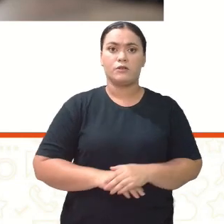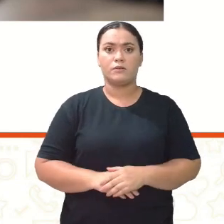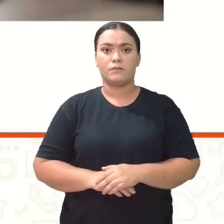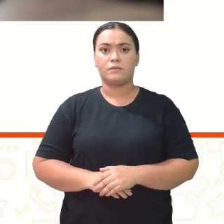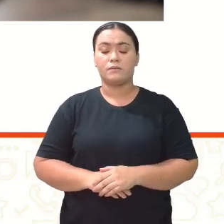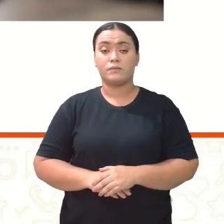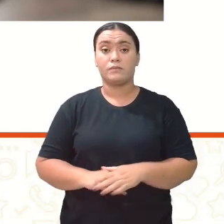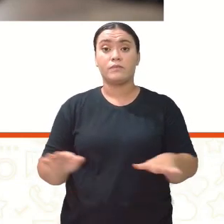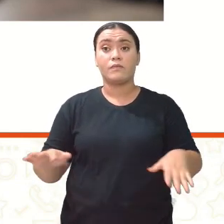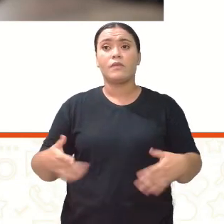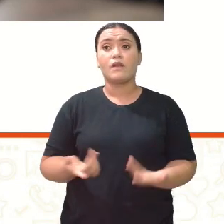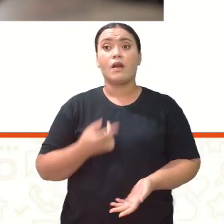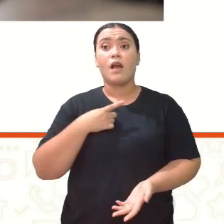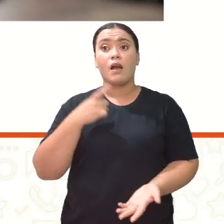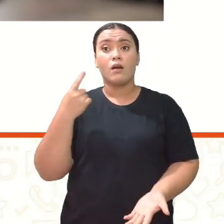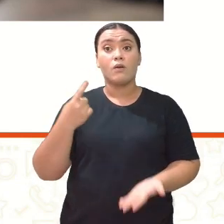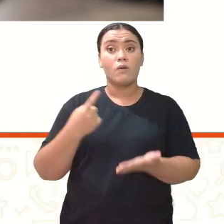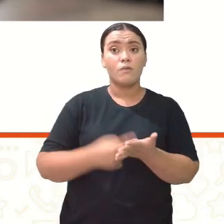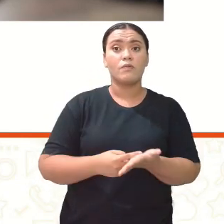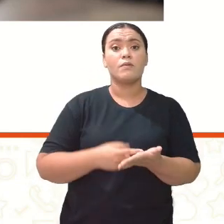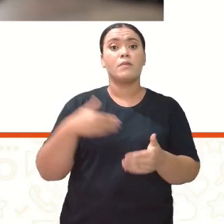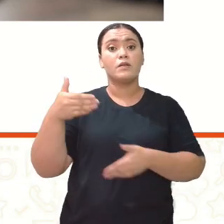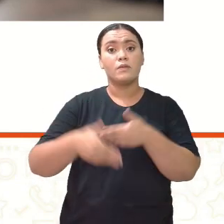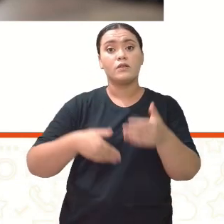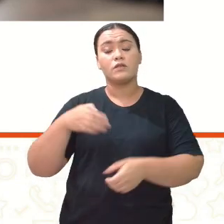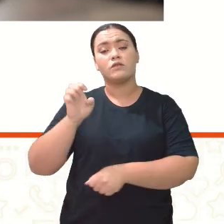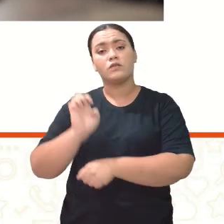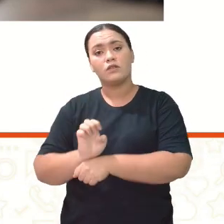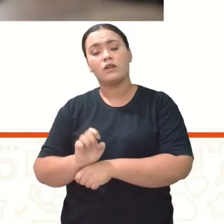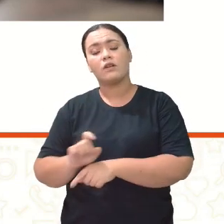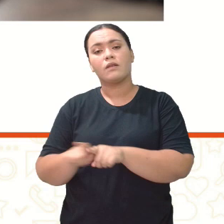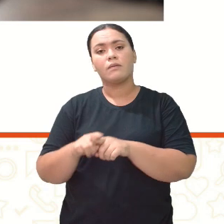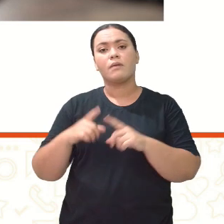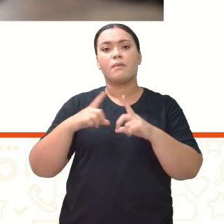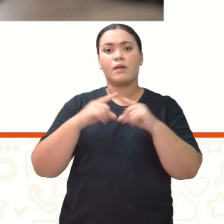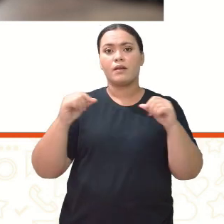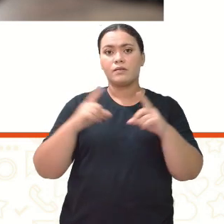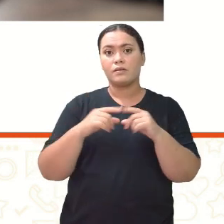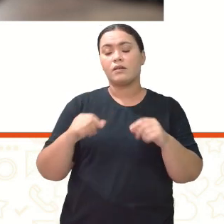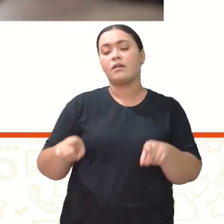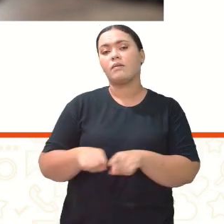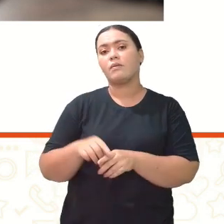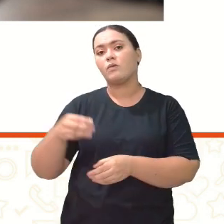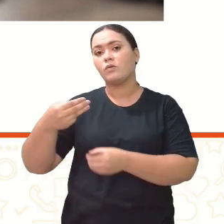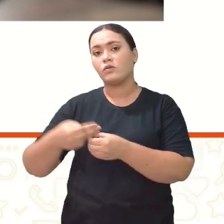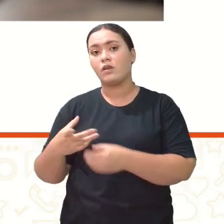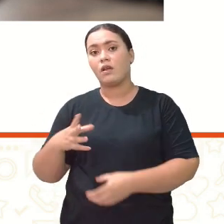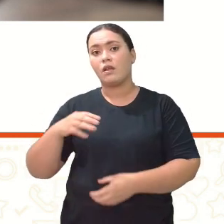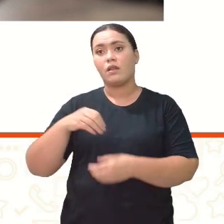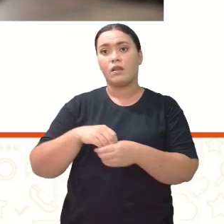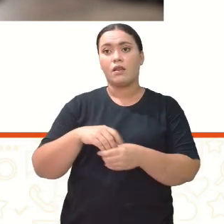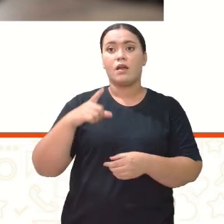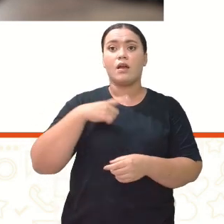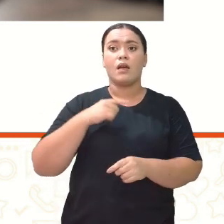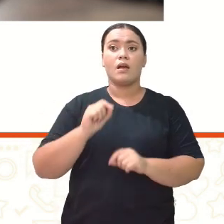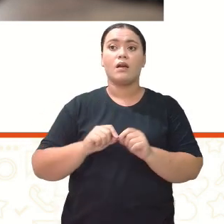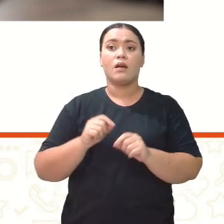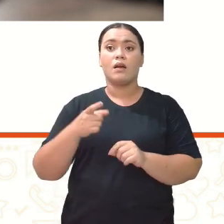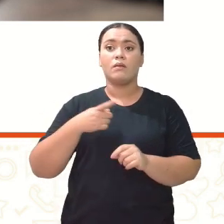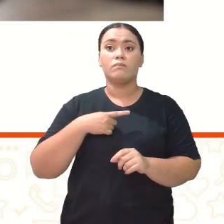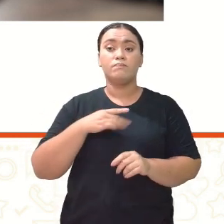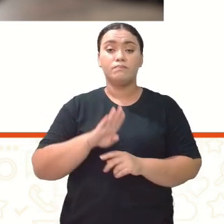Os compromissos de participação dos estados, do Distrito Federal e dos municípios no programa BBC na Escola